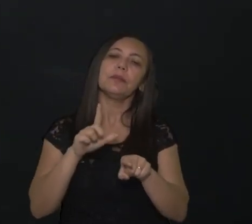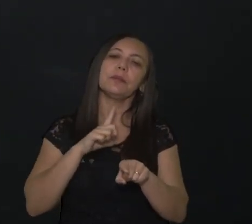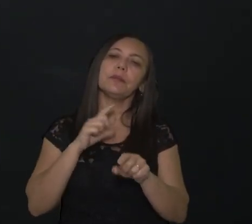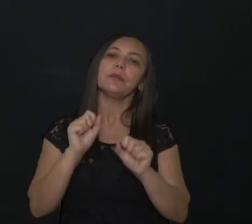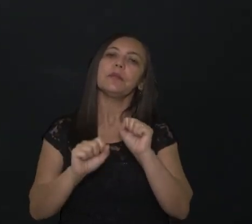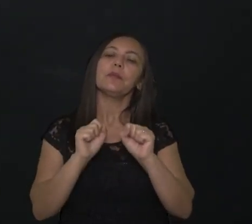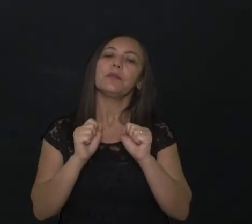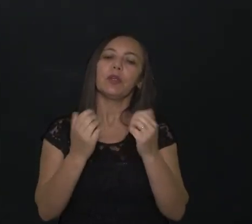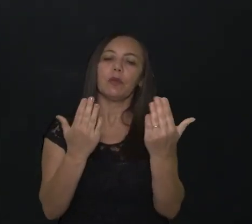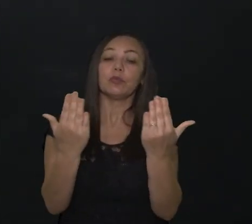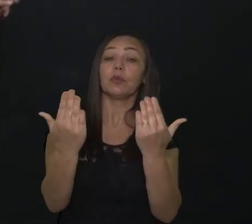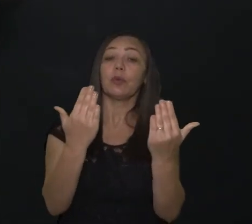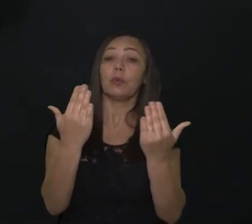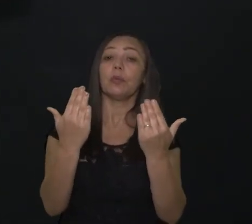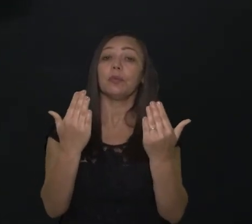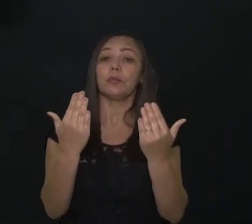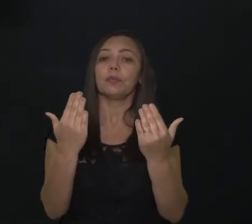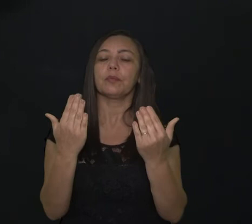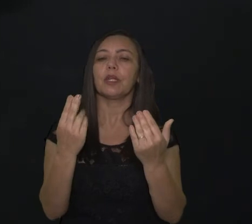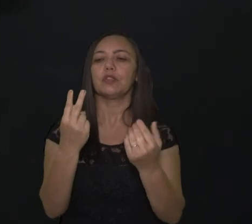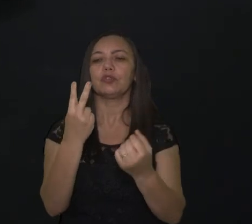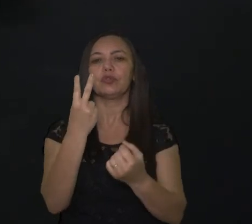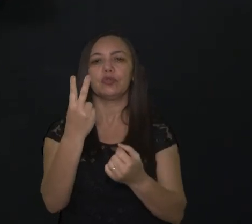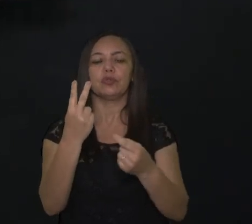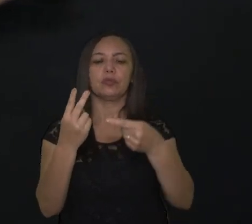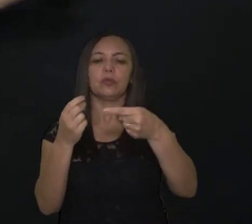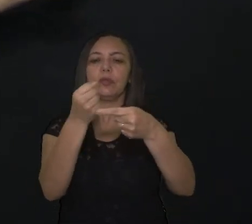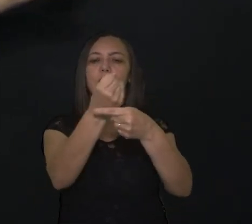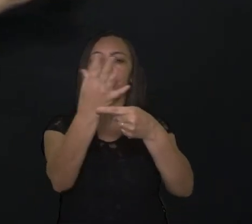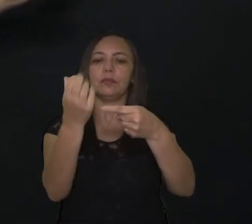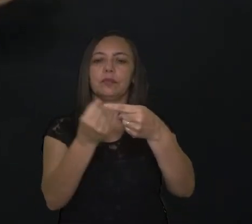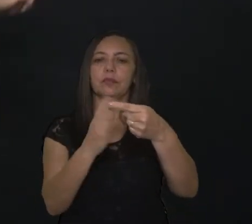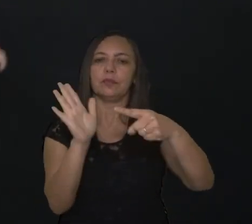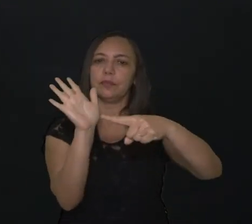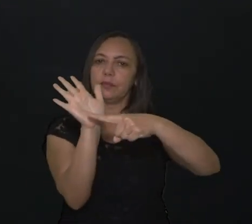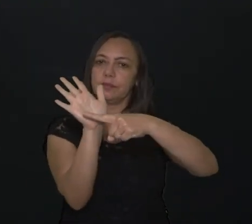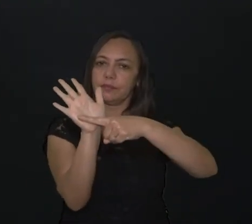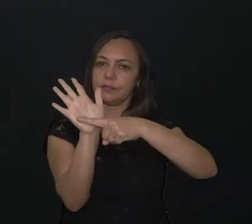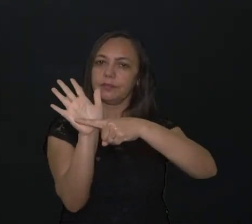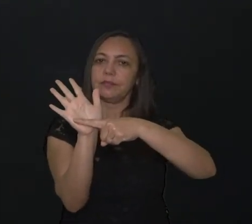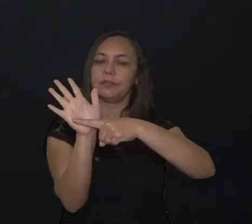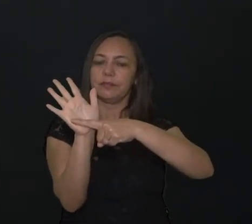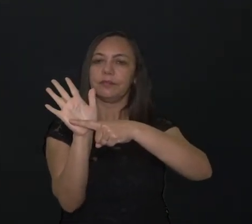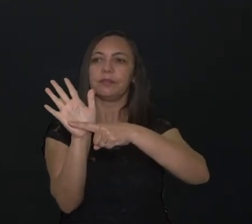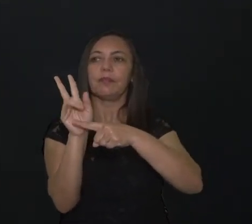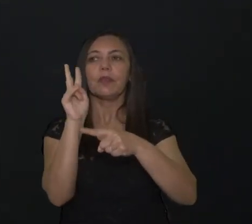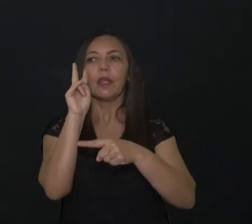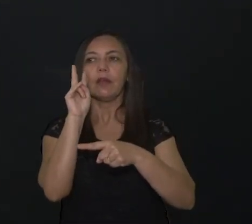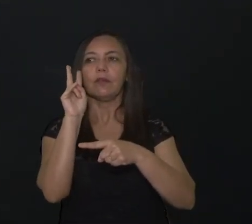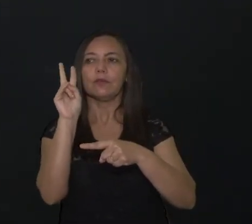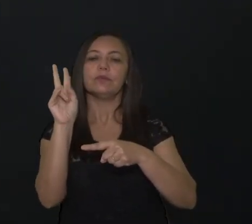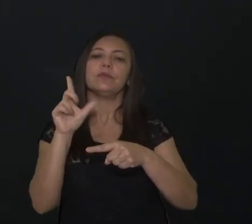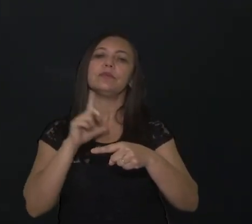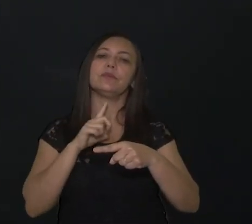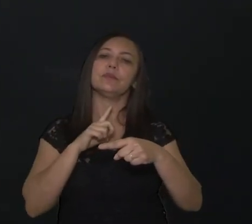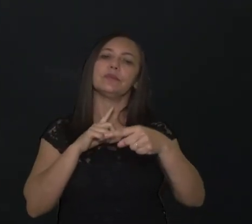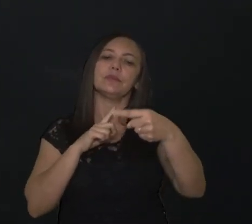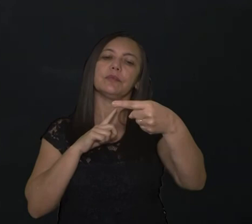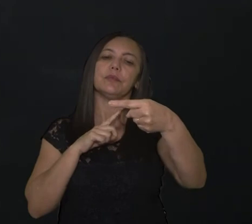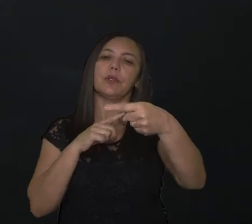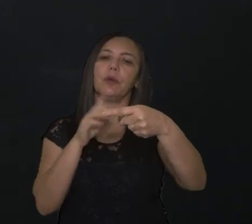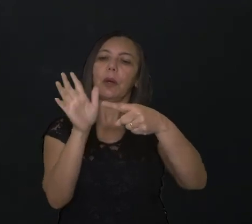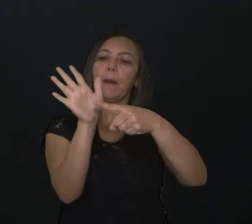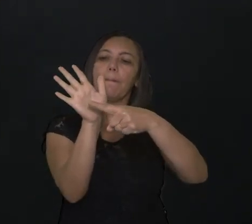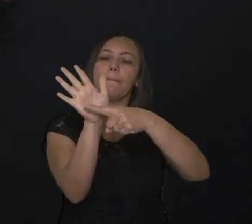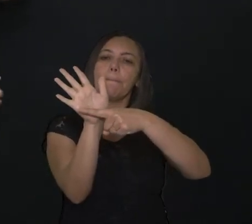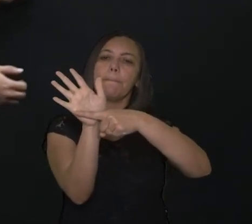último, vamos comparar dois números, aliás, duas frações negativas. E aí, de novo, Reparem que elas possuem aqui